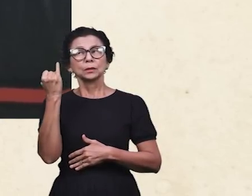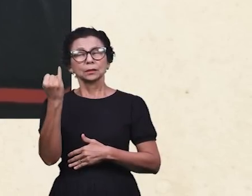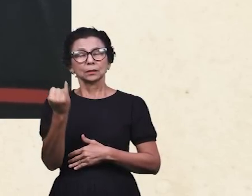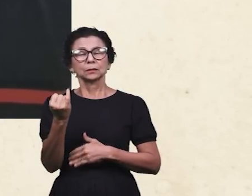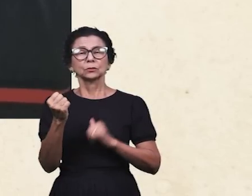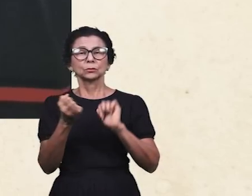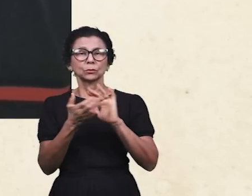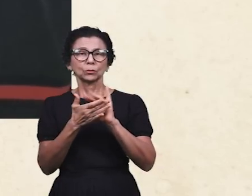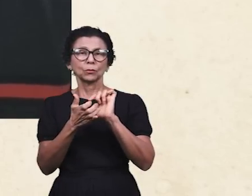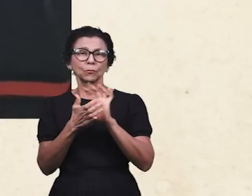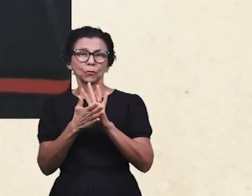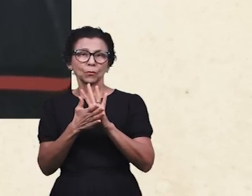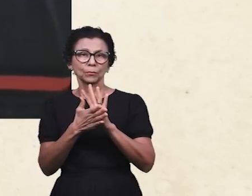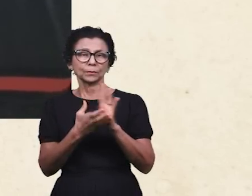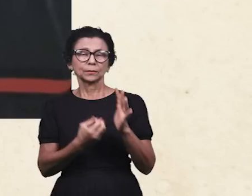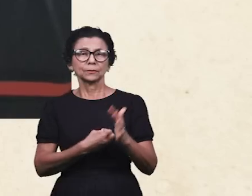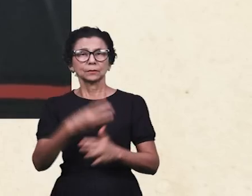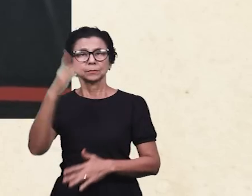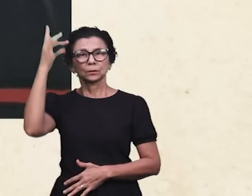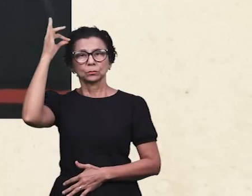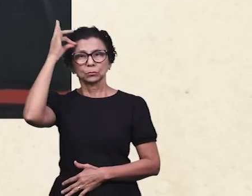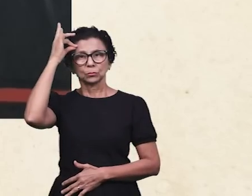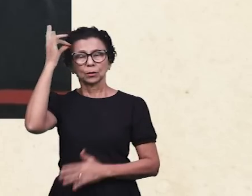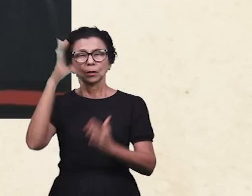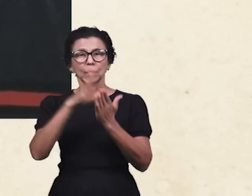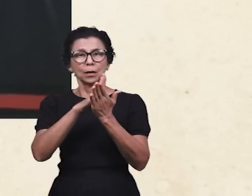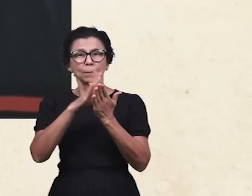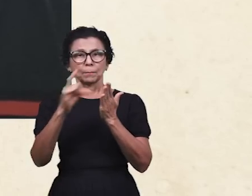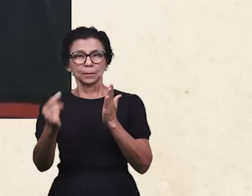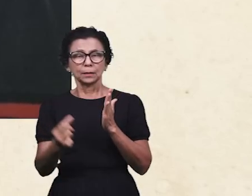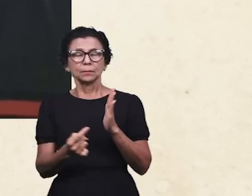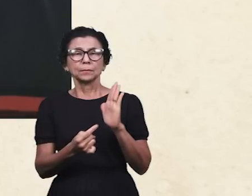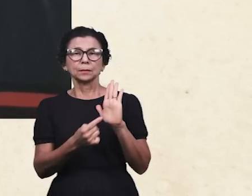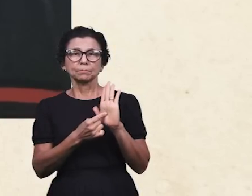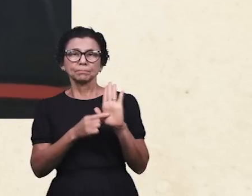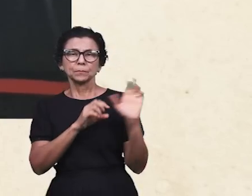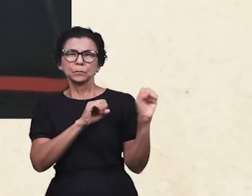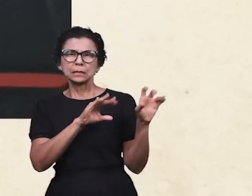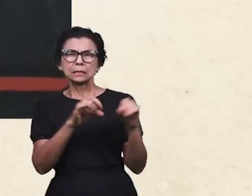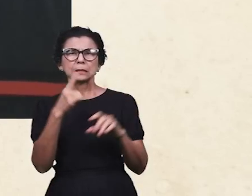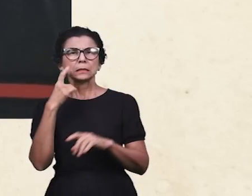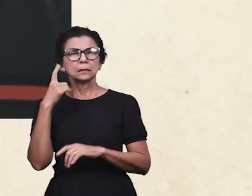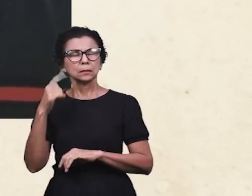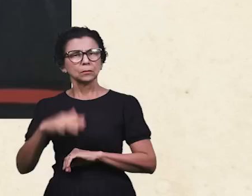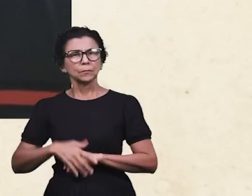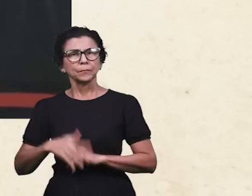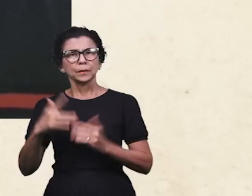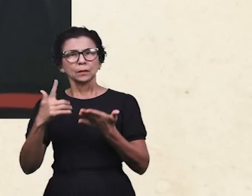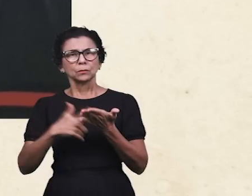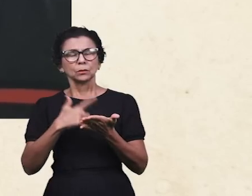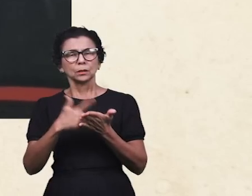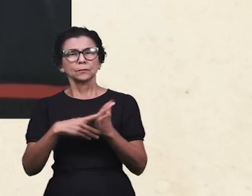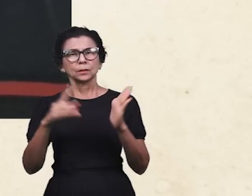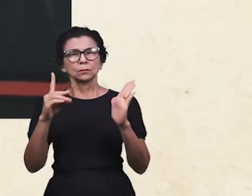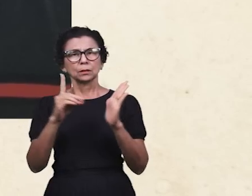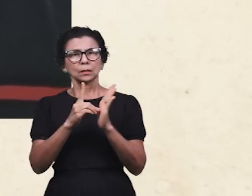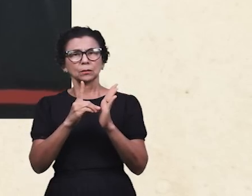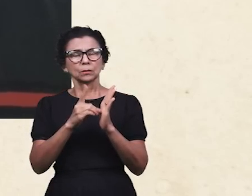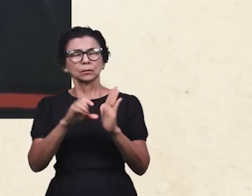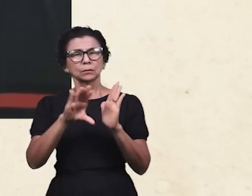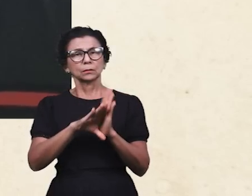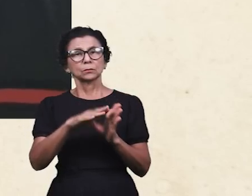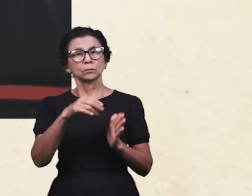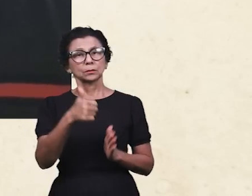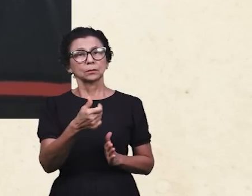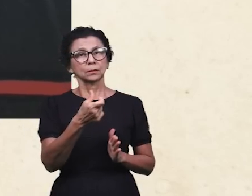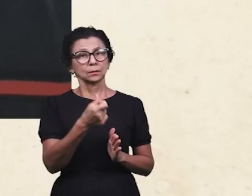vida espiritual. A palavra do Senhor nos ensina algo muito interessante, lá no livro de Deuteronômio, no capítulo